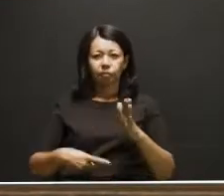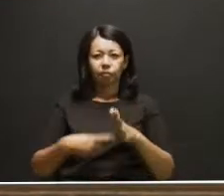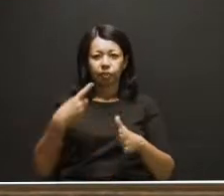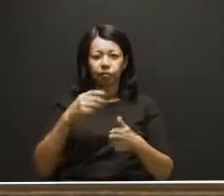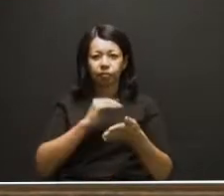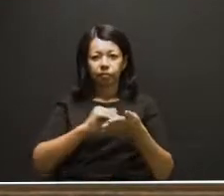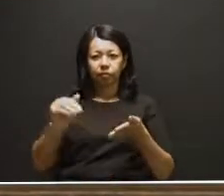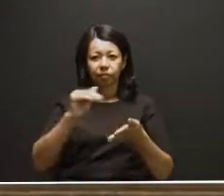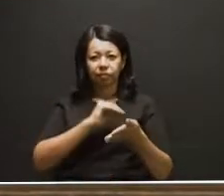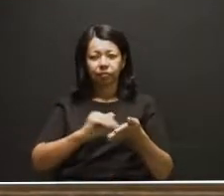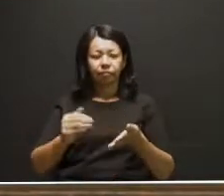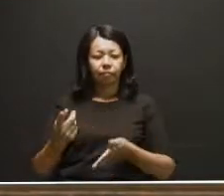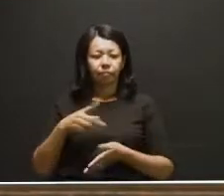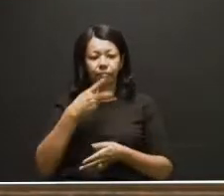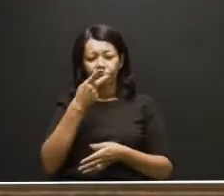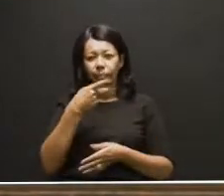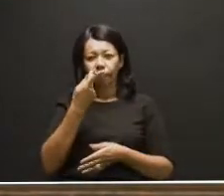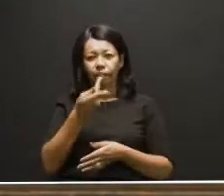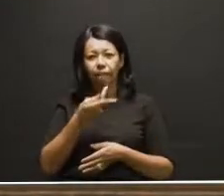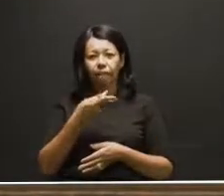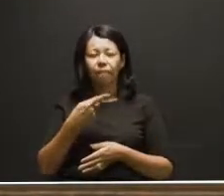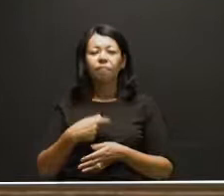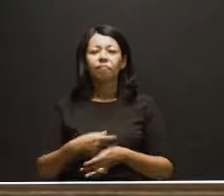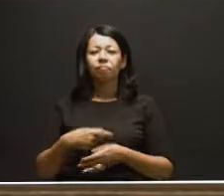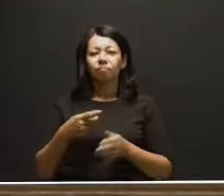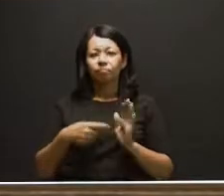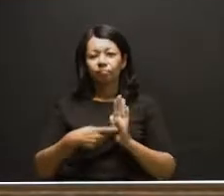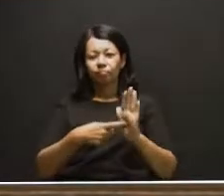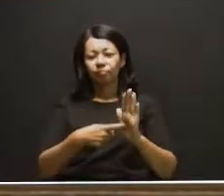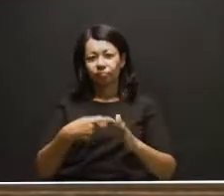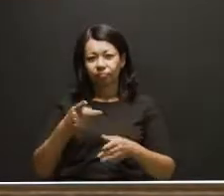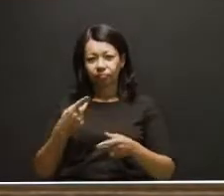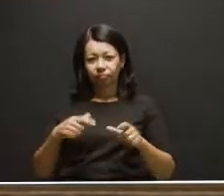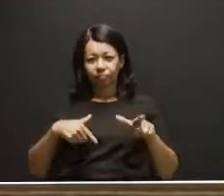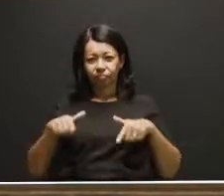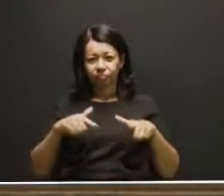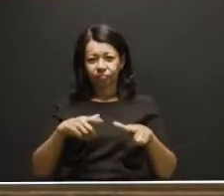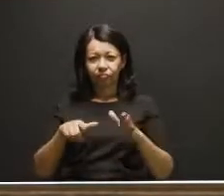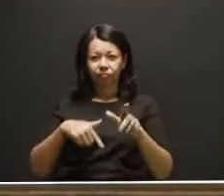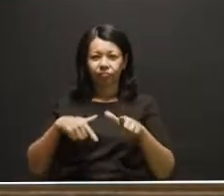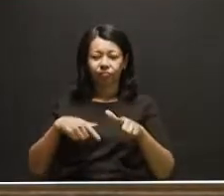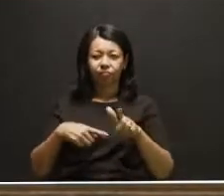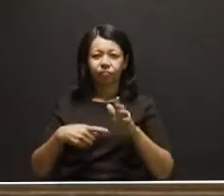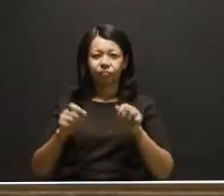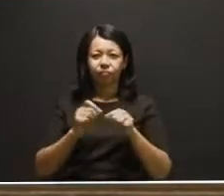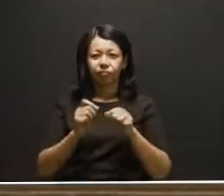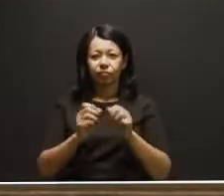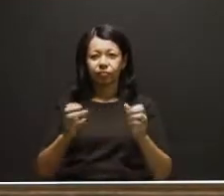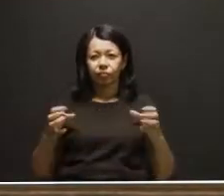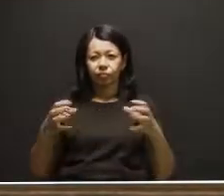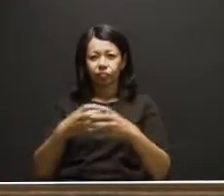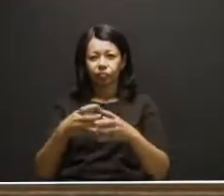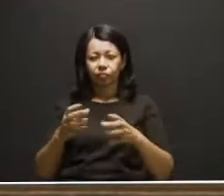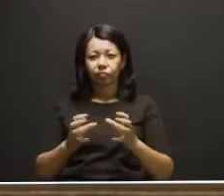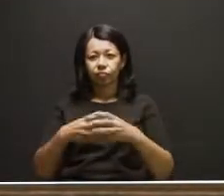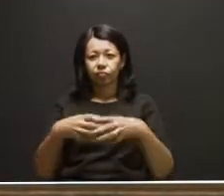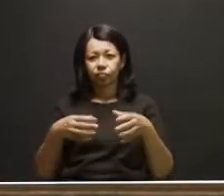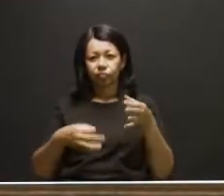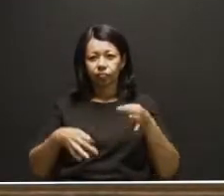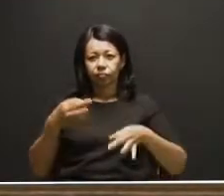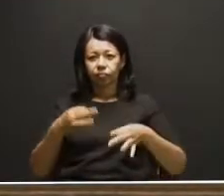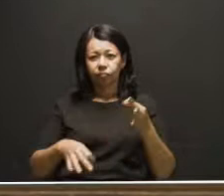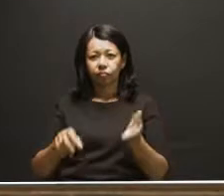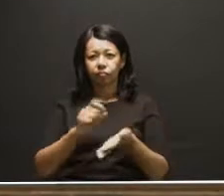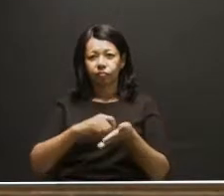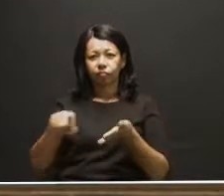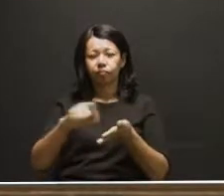primeiro secretário que proceda à leitura do parecer favorável à tramitação da propositura exarado em conjunto pelas comissões de